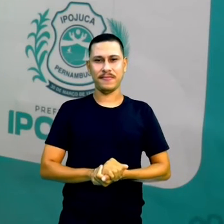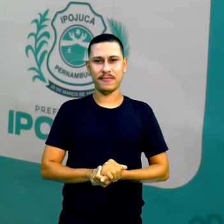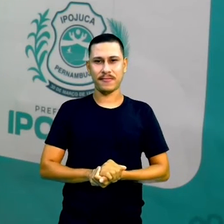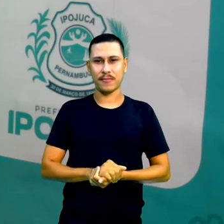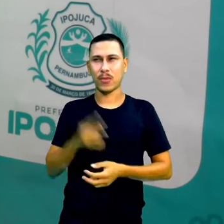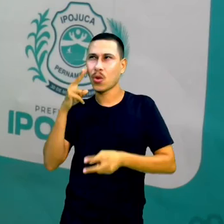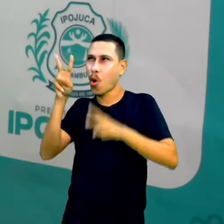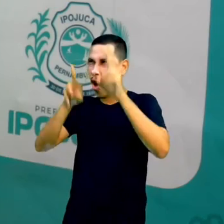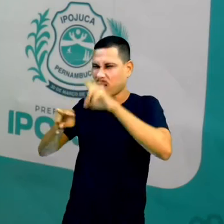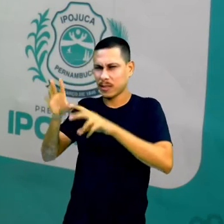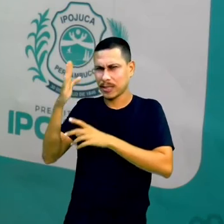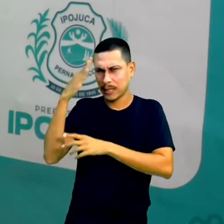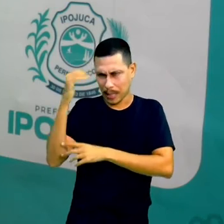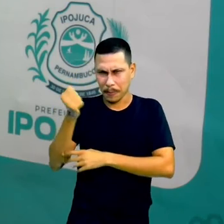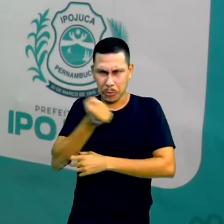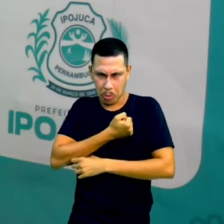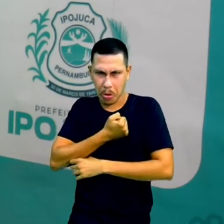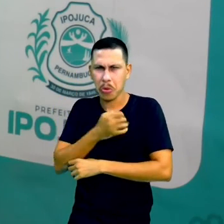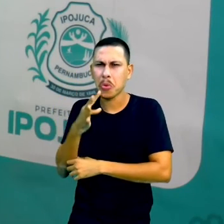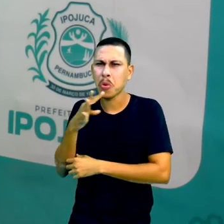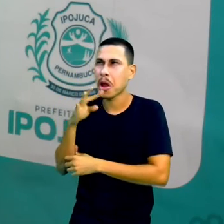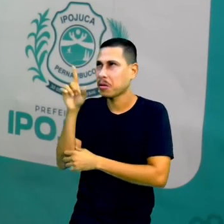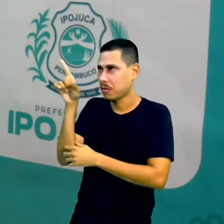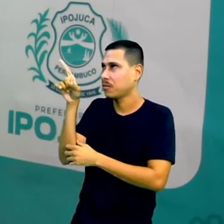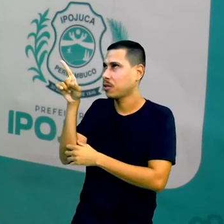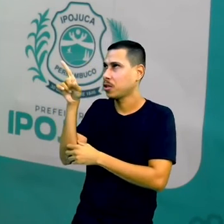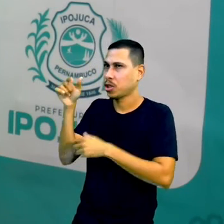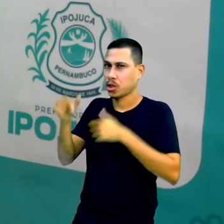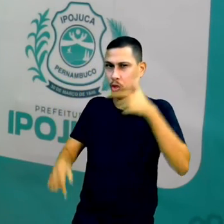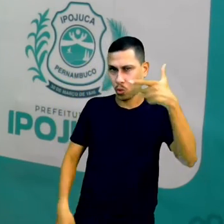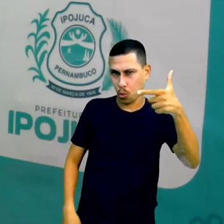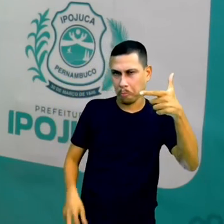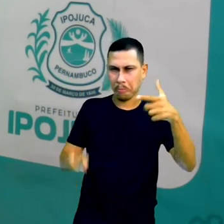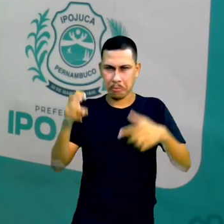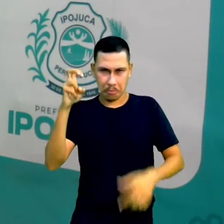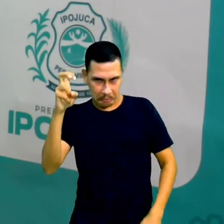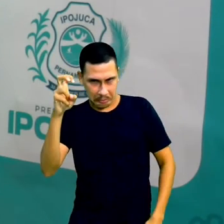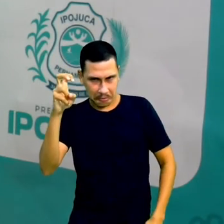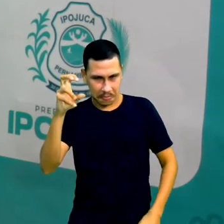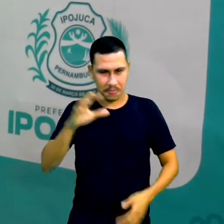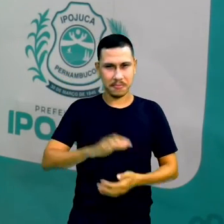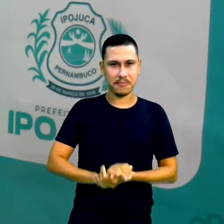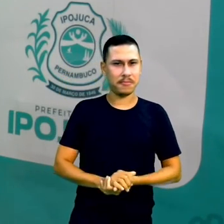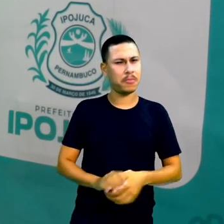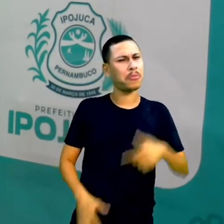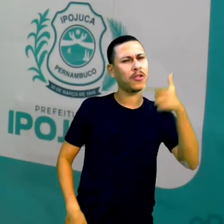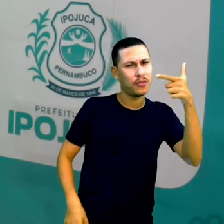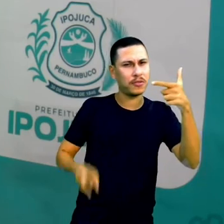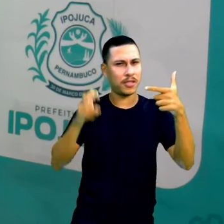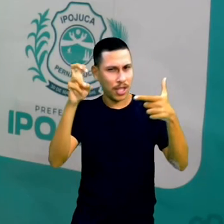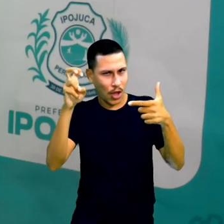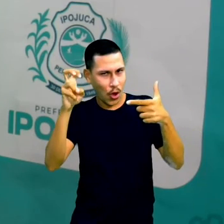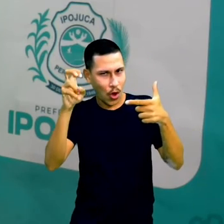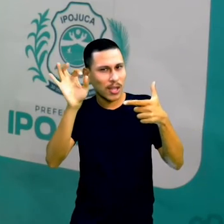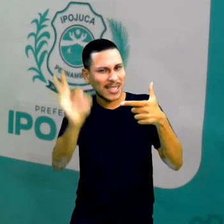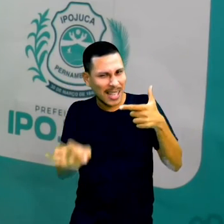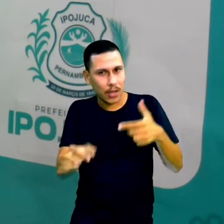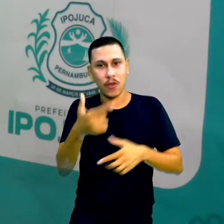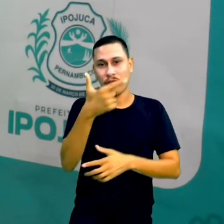Está indicando aqui, você sabe que número é esse, crianças? 2 e 5. 2 e 5 é